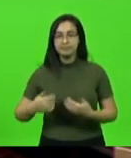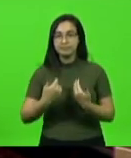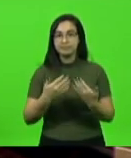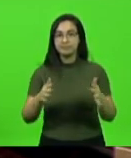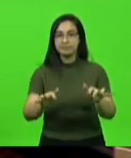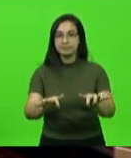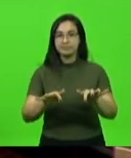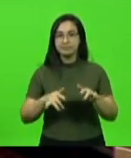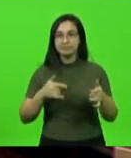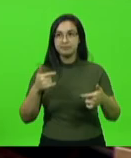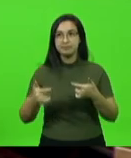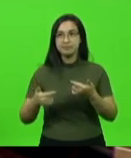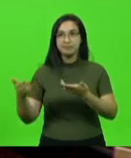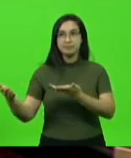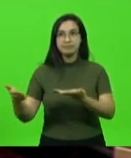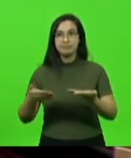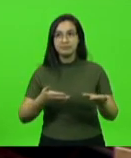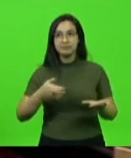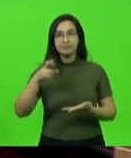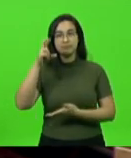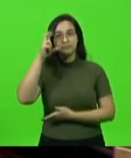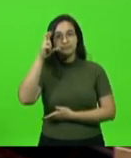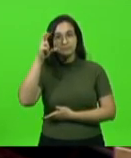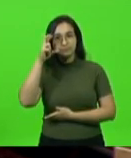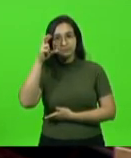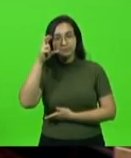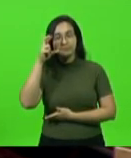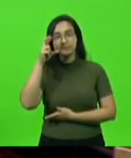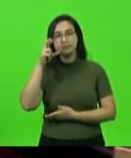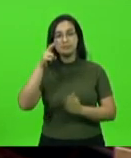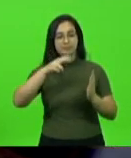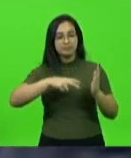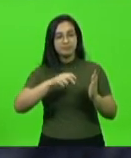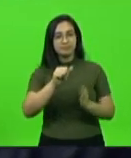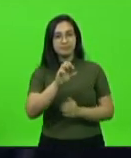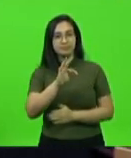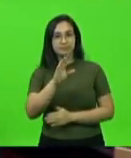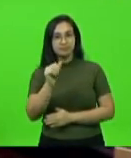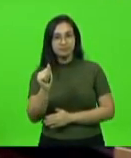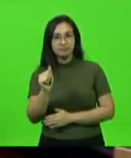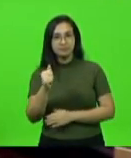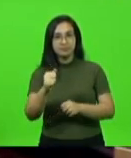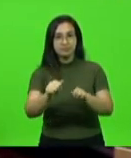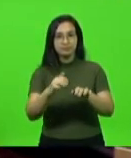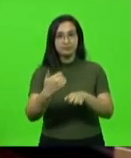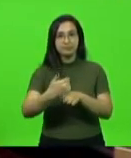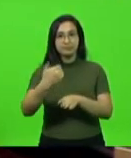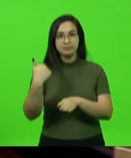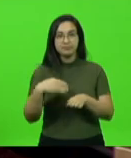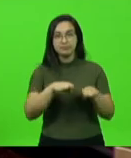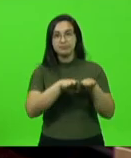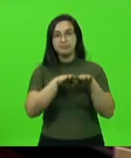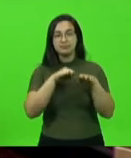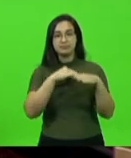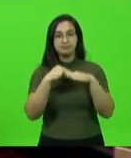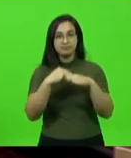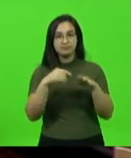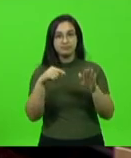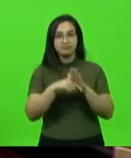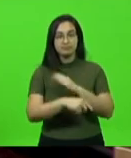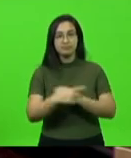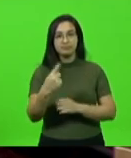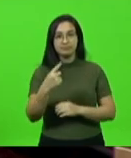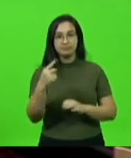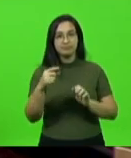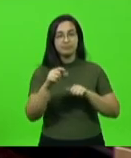convidou o senhor deputado Ricardo Alba, primeiro secretário, para proceder à leitura da ata da sessão anterior, que em consonância com o inciso primeiro do artigo